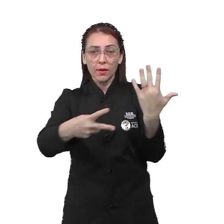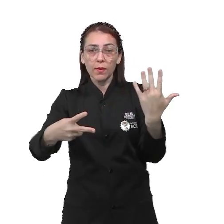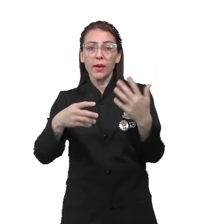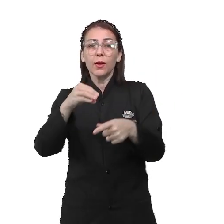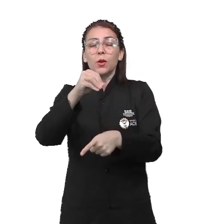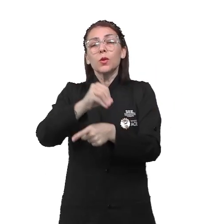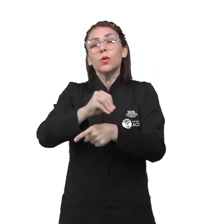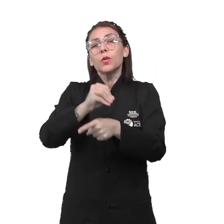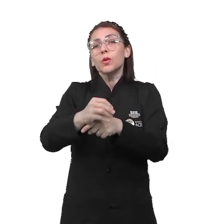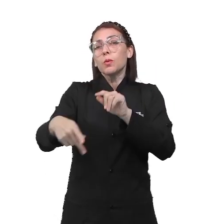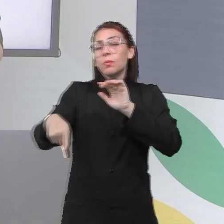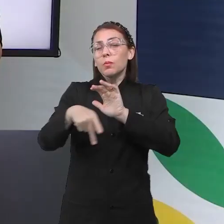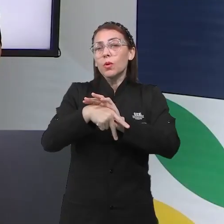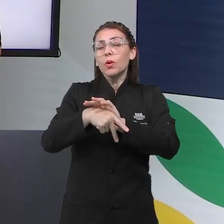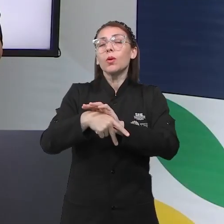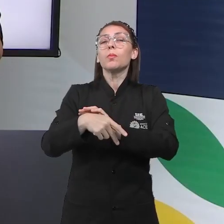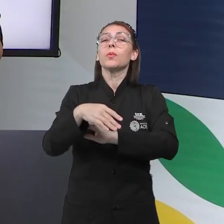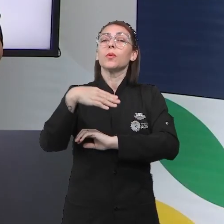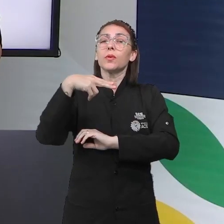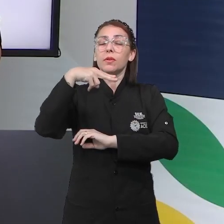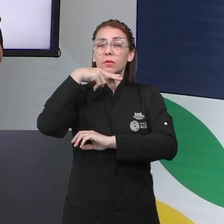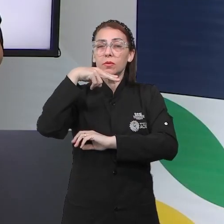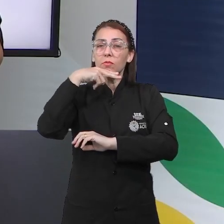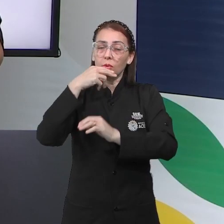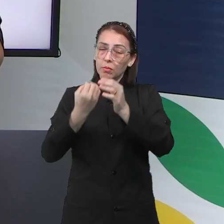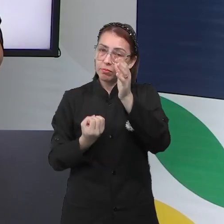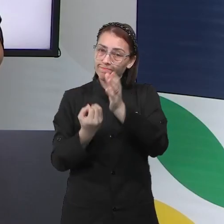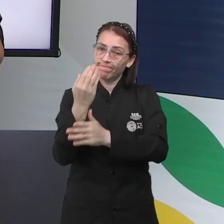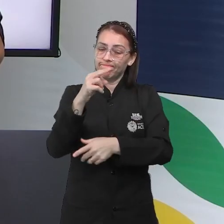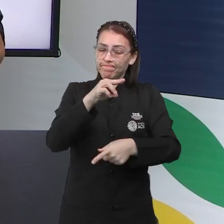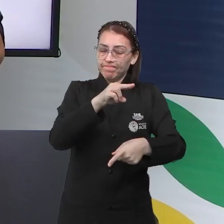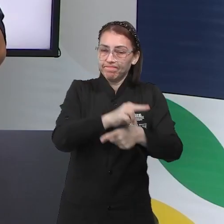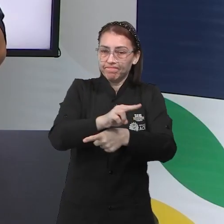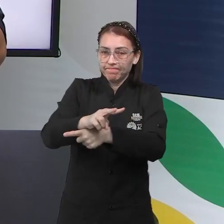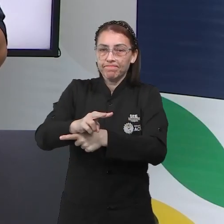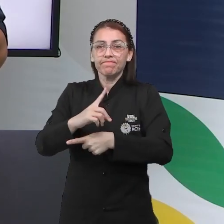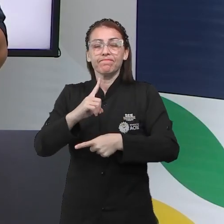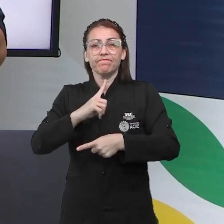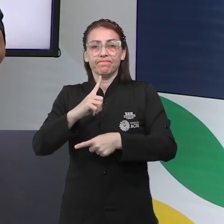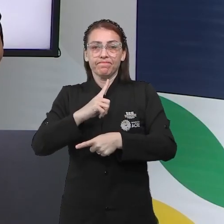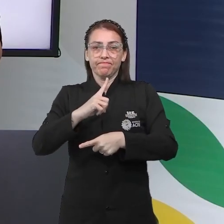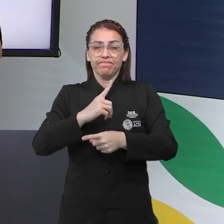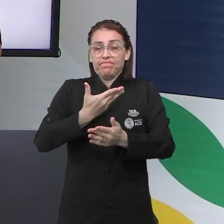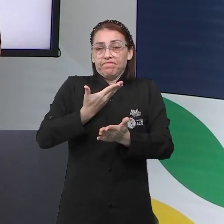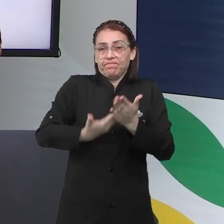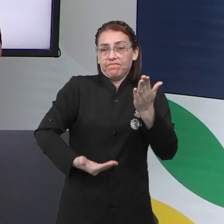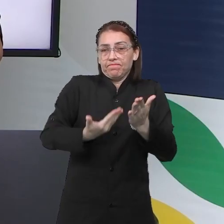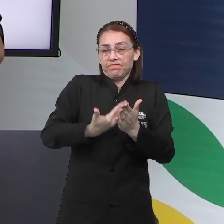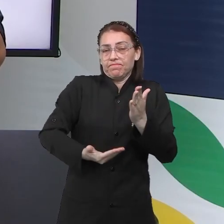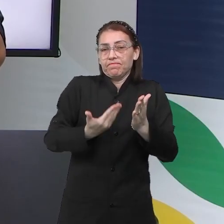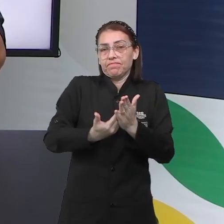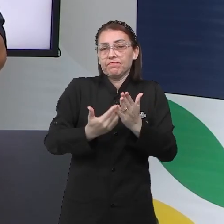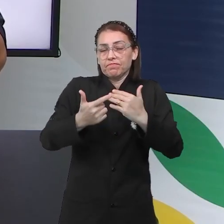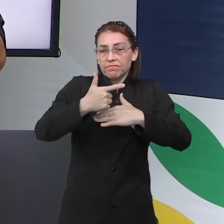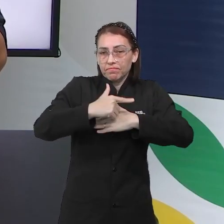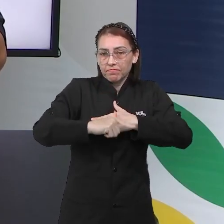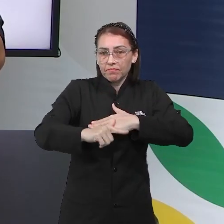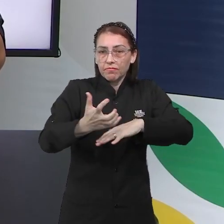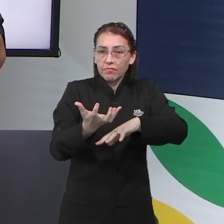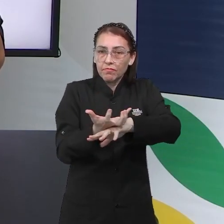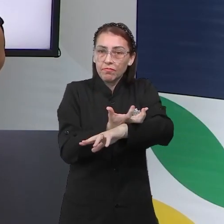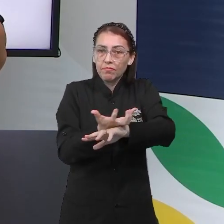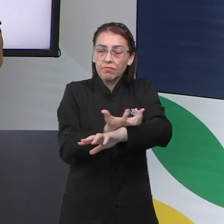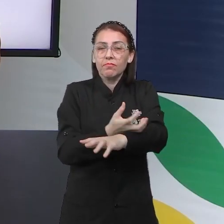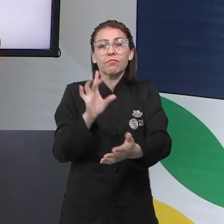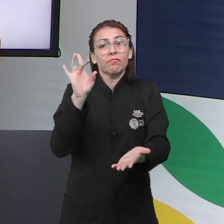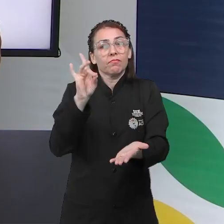seja, com o desmatamento para produzir cana-de-açúcar, nós temos aí a perca da cobertura vegetal